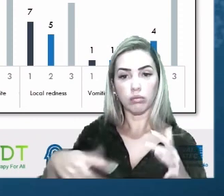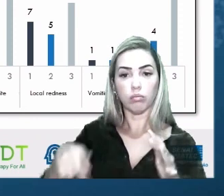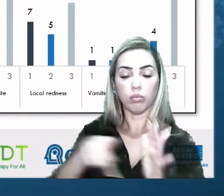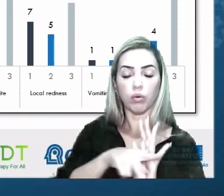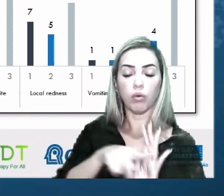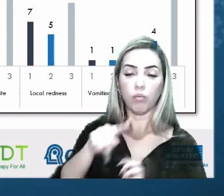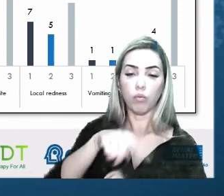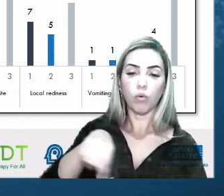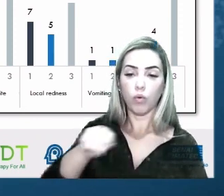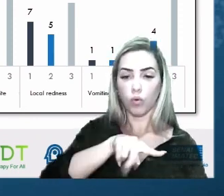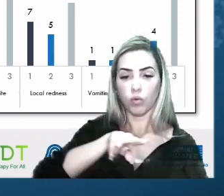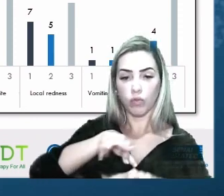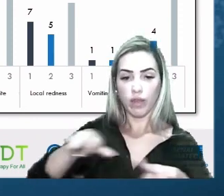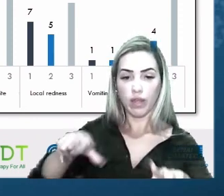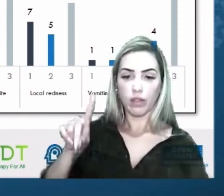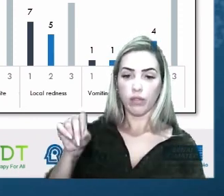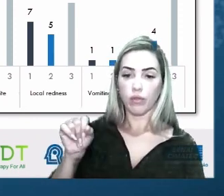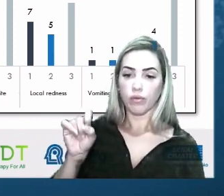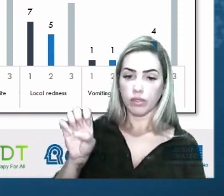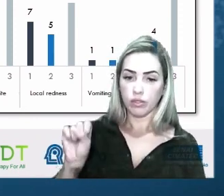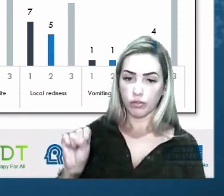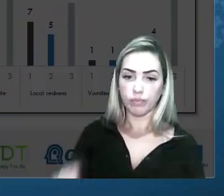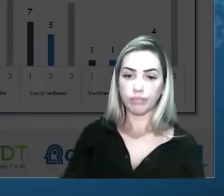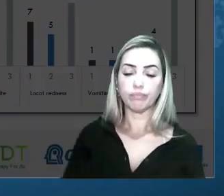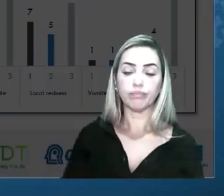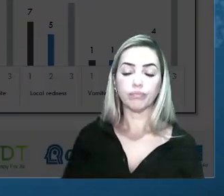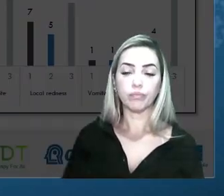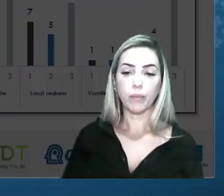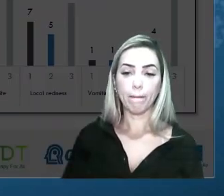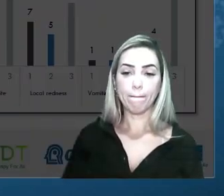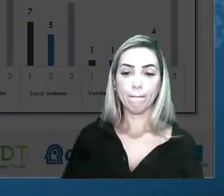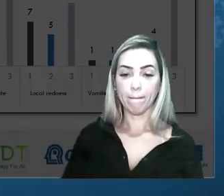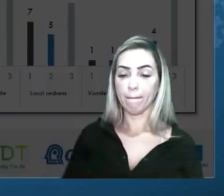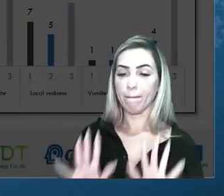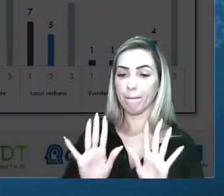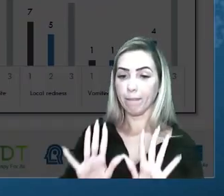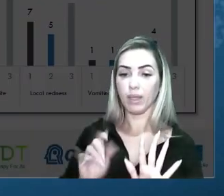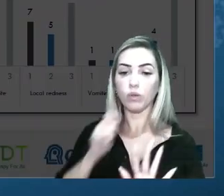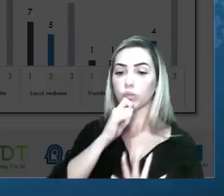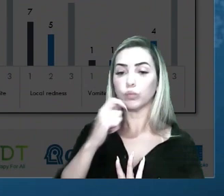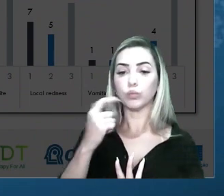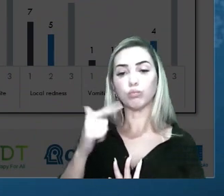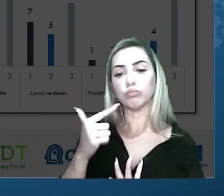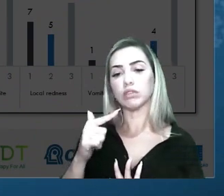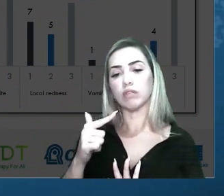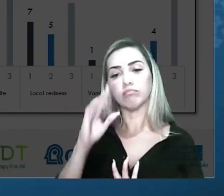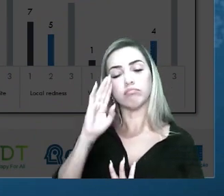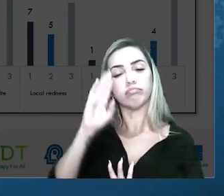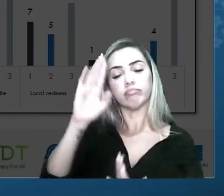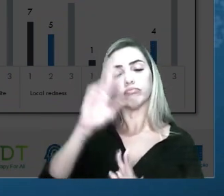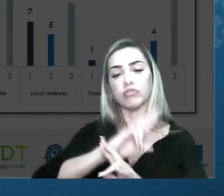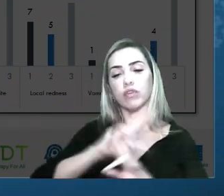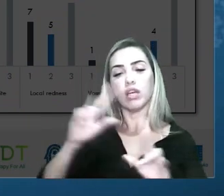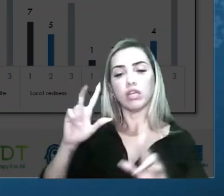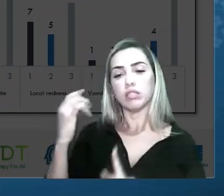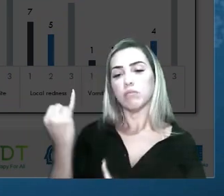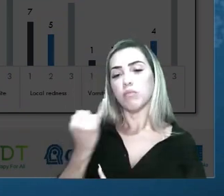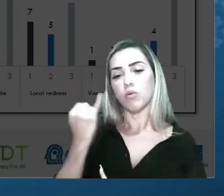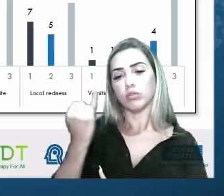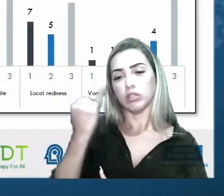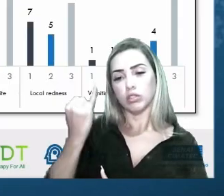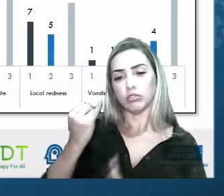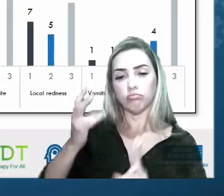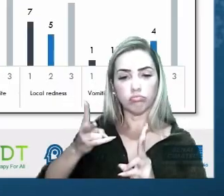de dose. Mas não teve uma diferença significativa na frequência entre